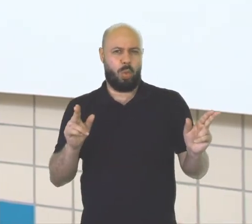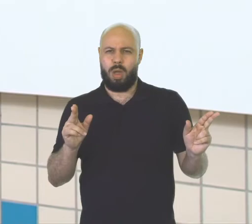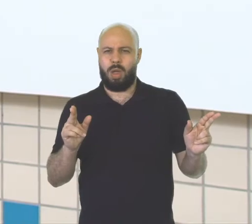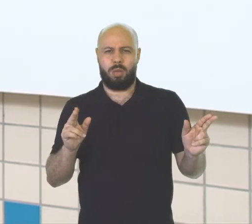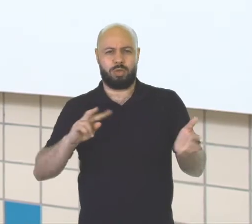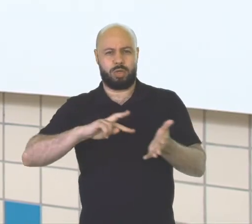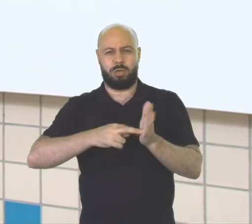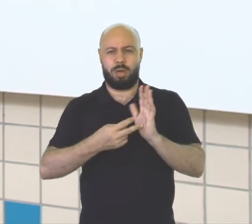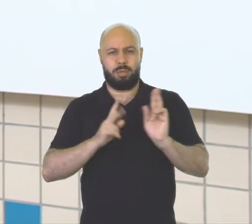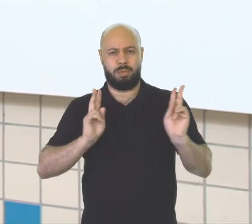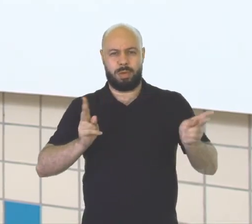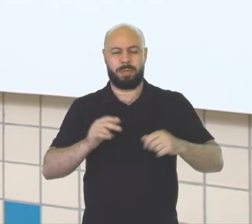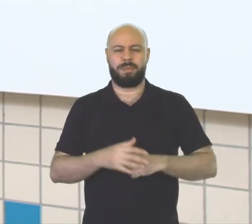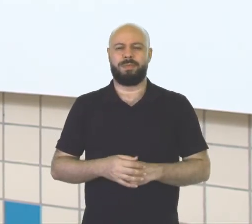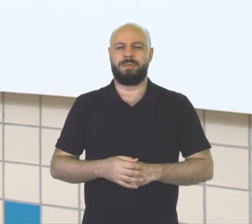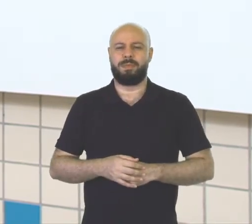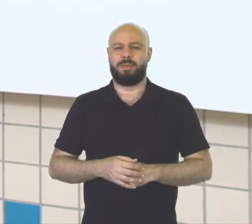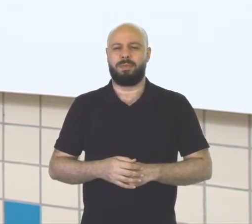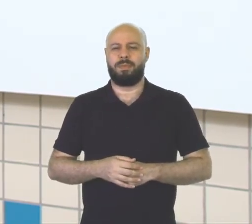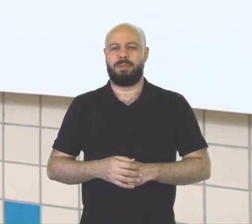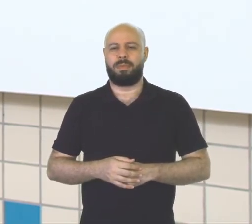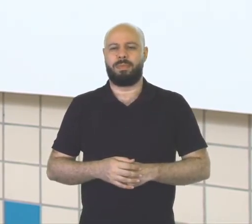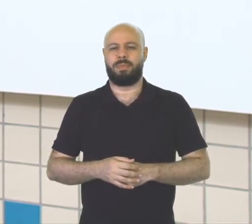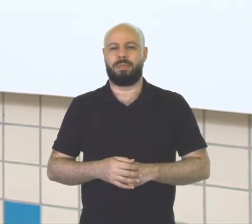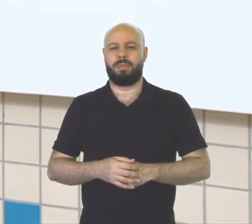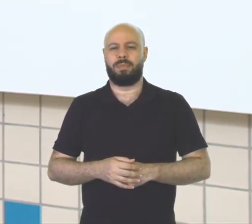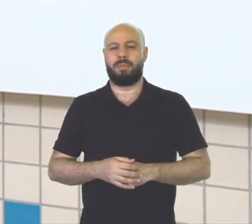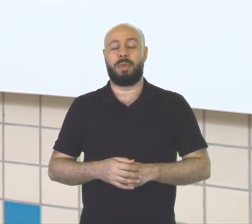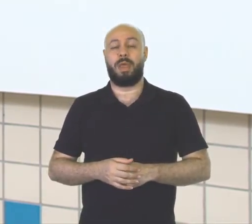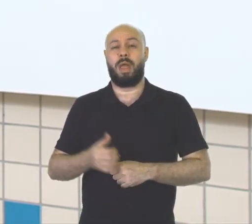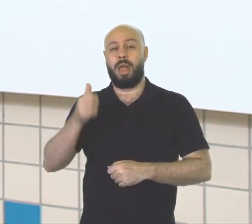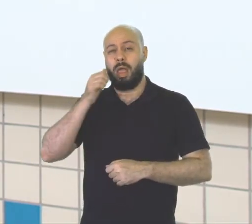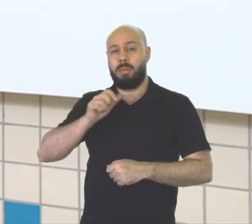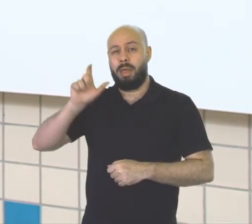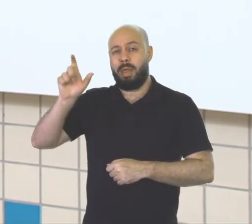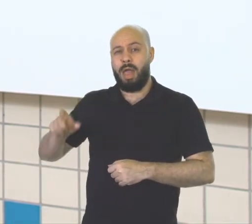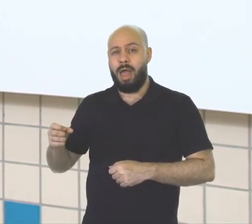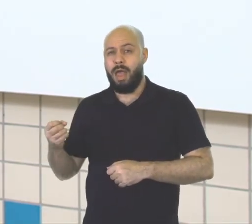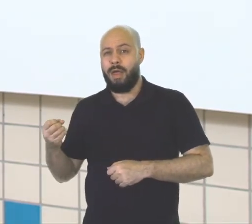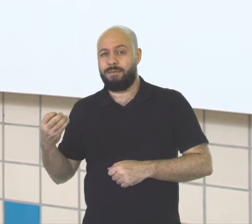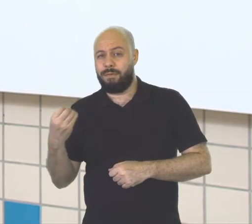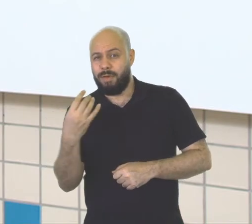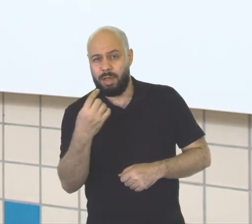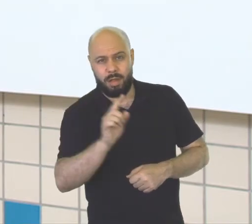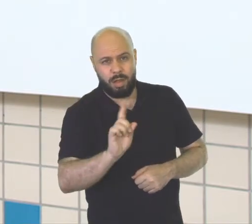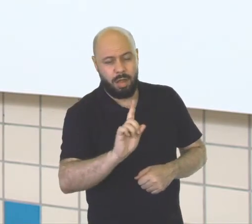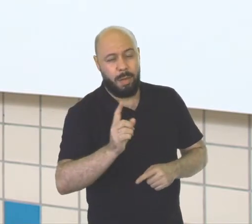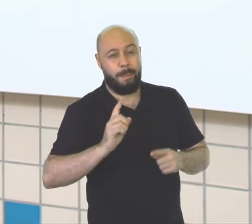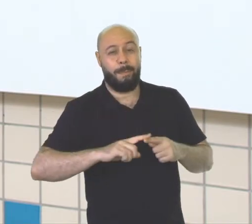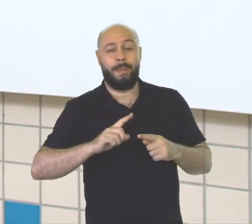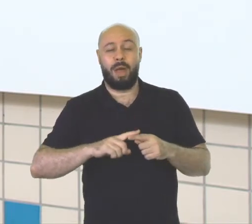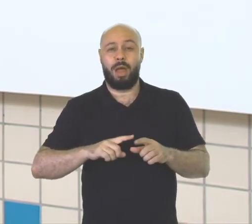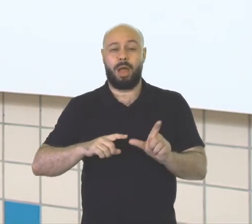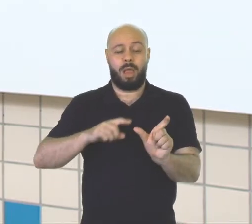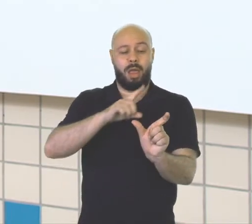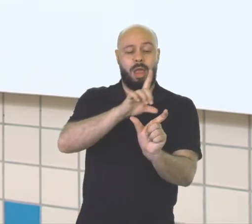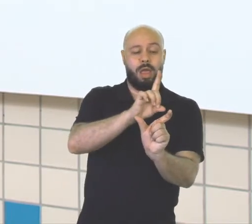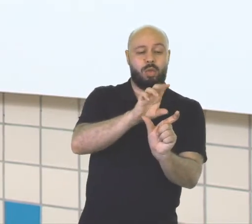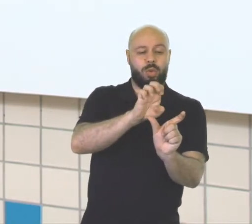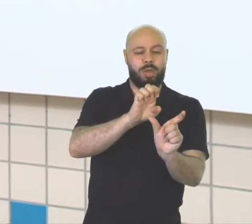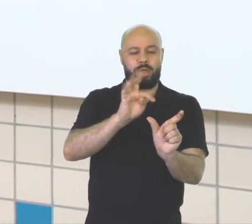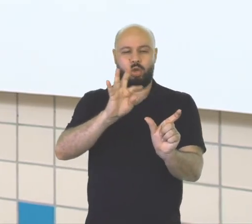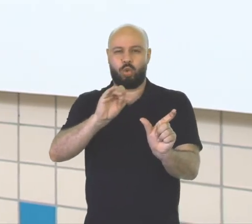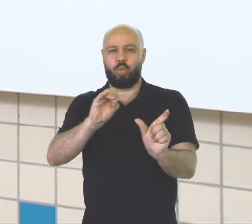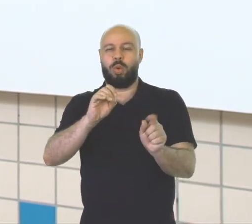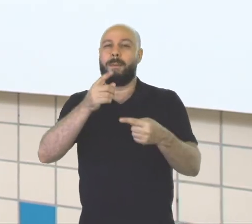She isn't going to travel due to coronavirus. Due to, devido